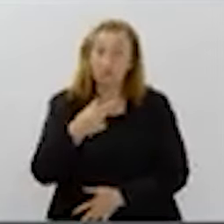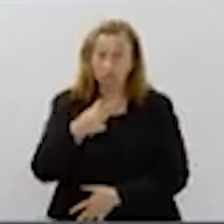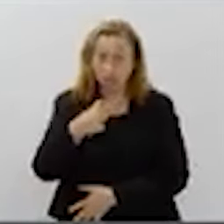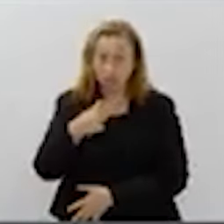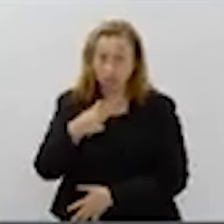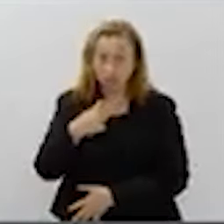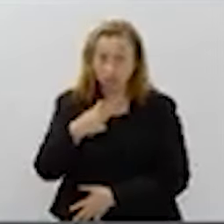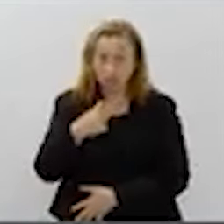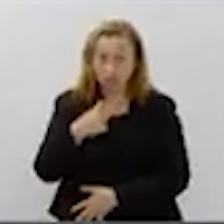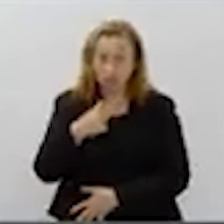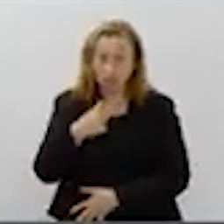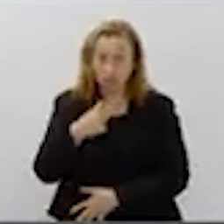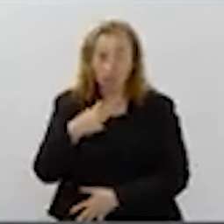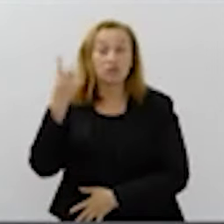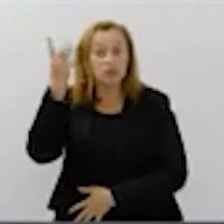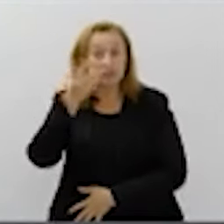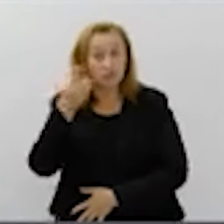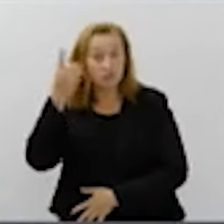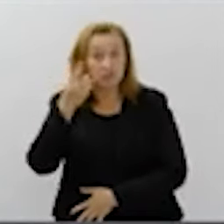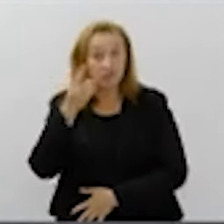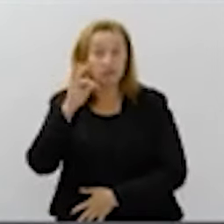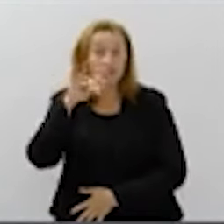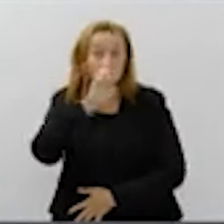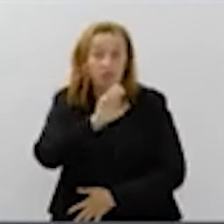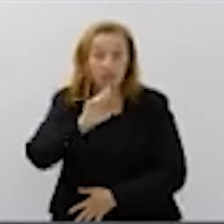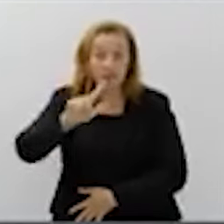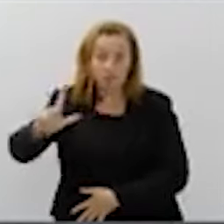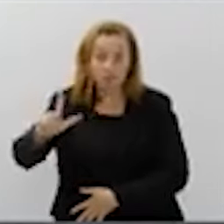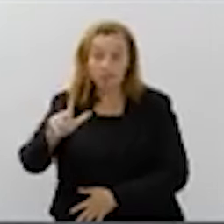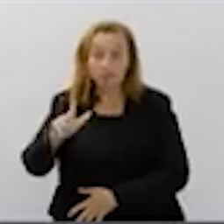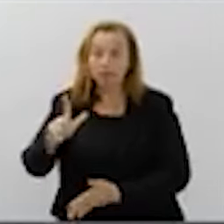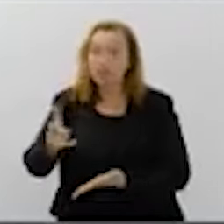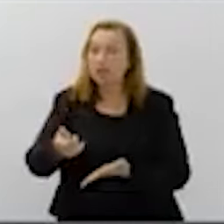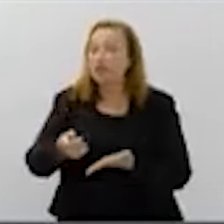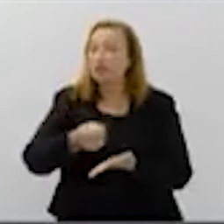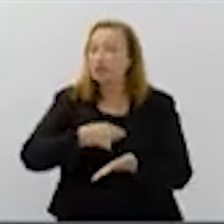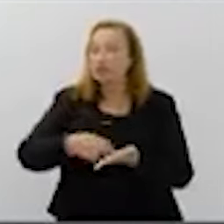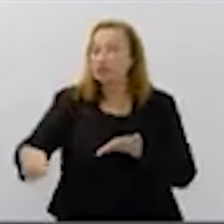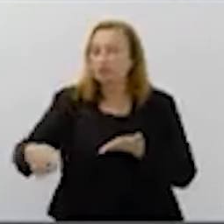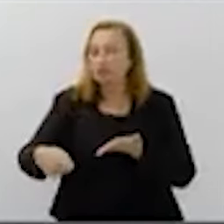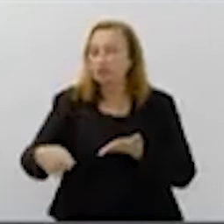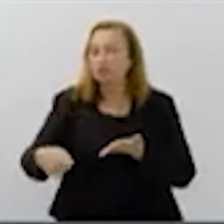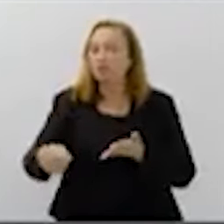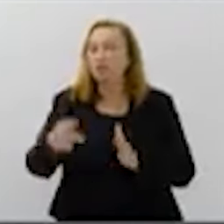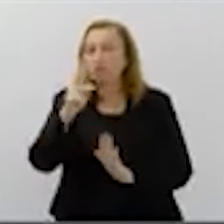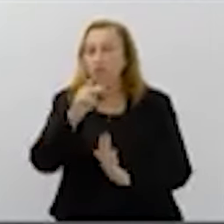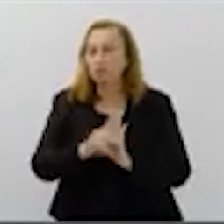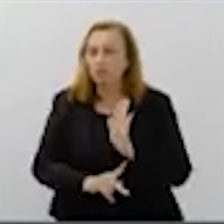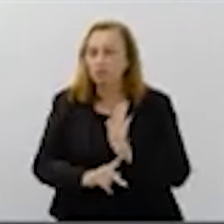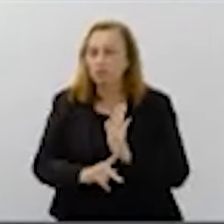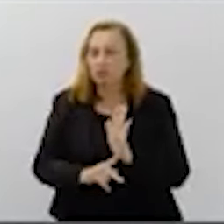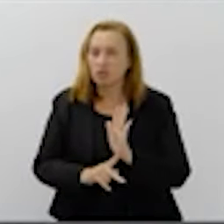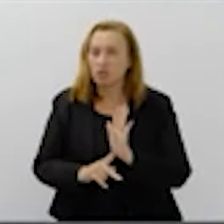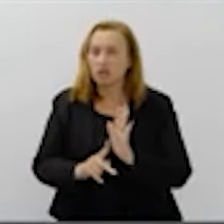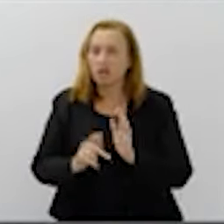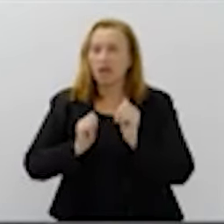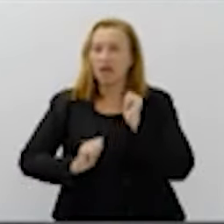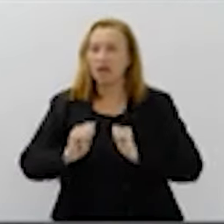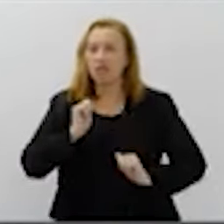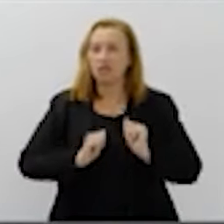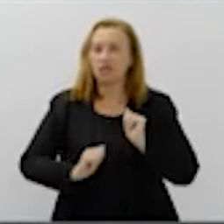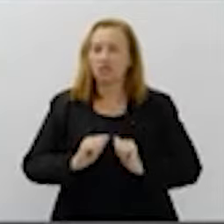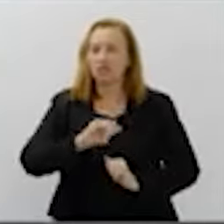em coautoria do deputado Felipe Pobel, estamos assinando um projeto que concede à artista Jojó